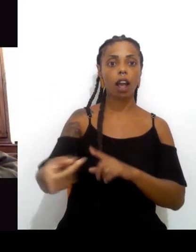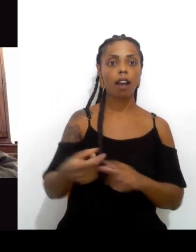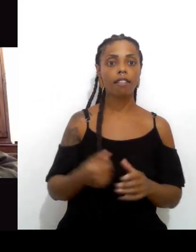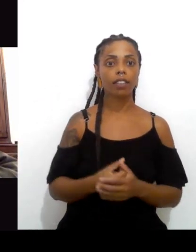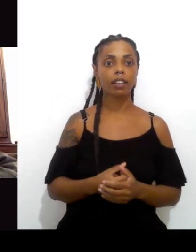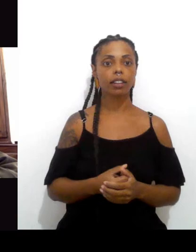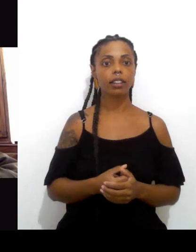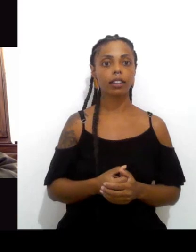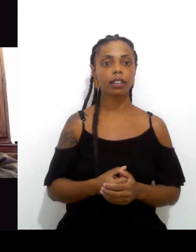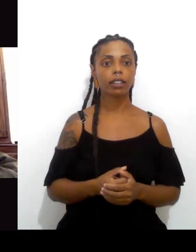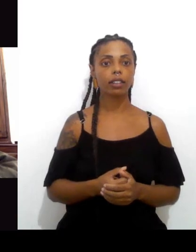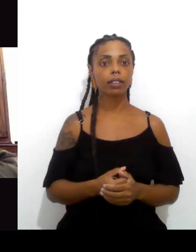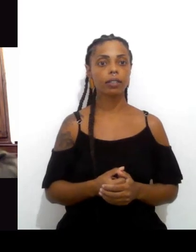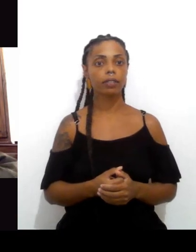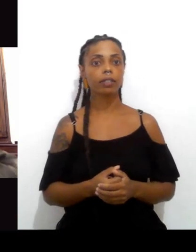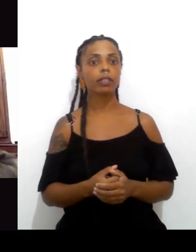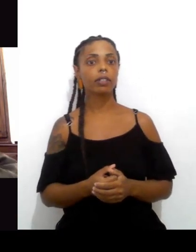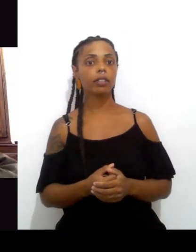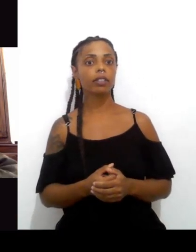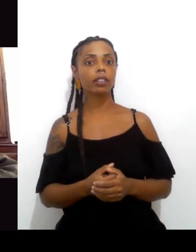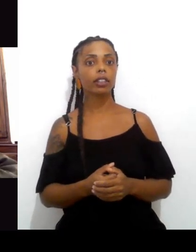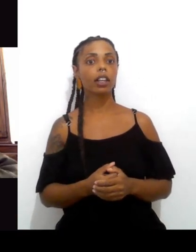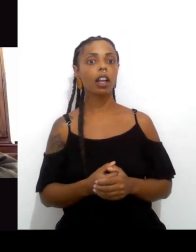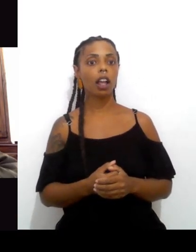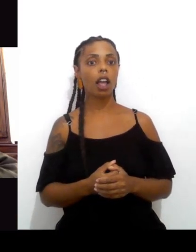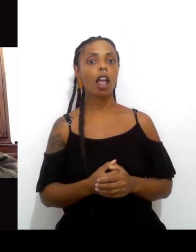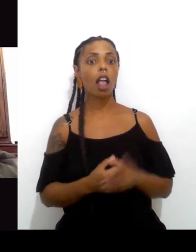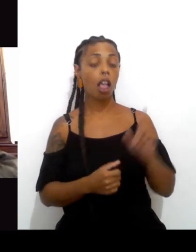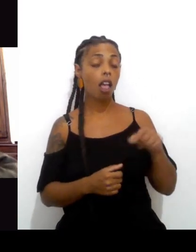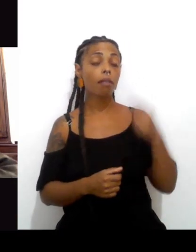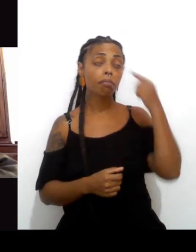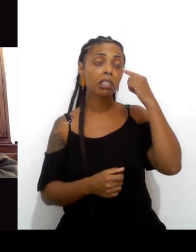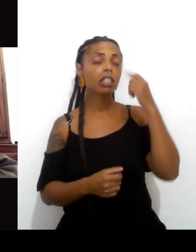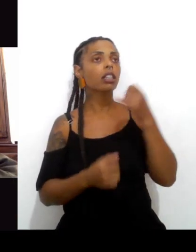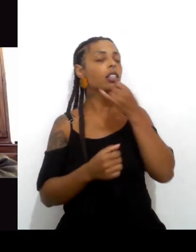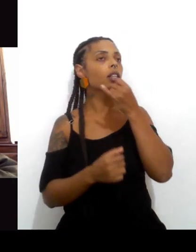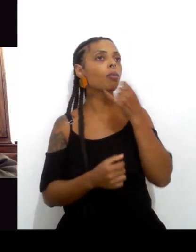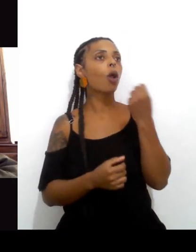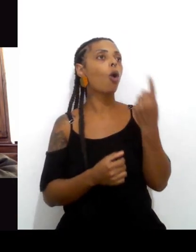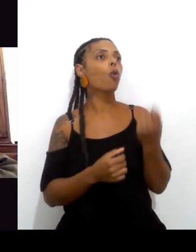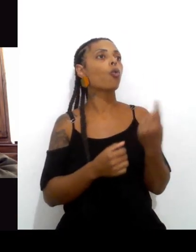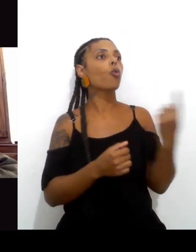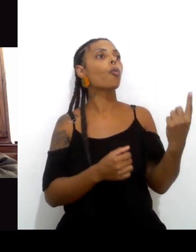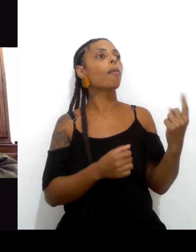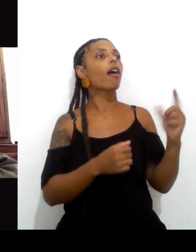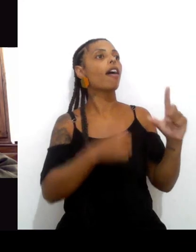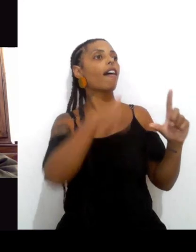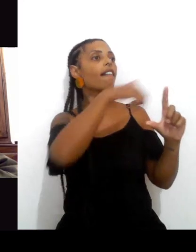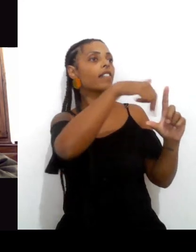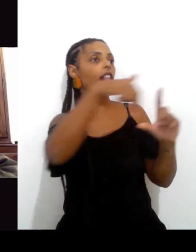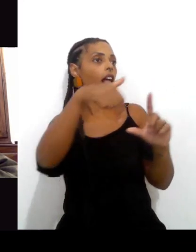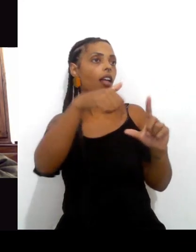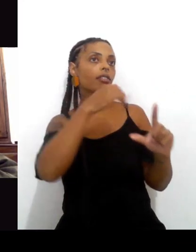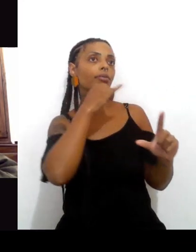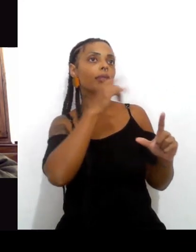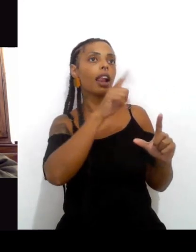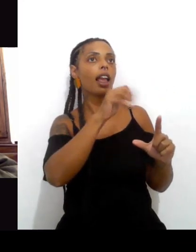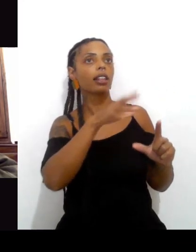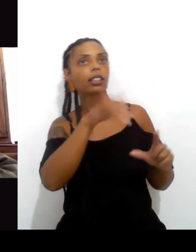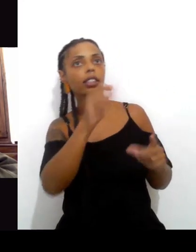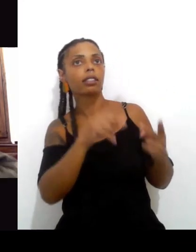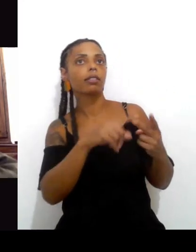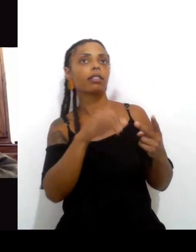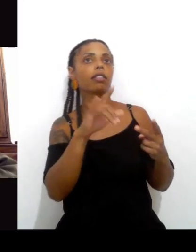pensando por exemplo como certas figuras como seus amantes né continuaram aparecendo né